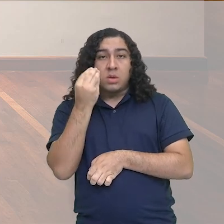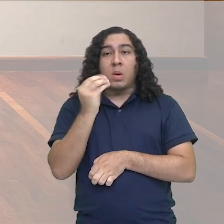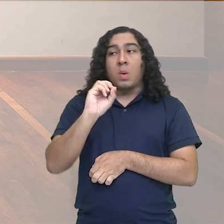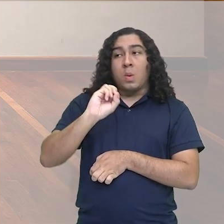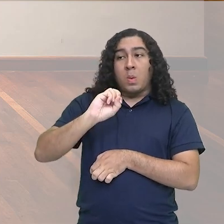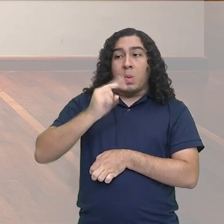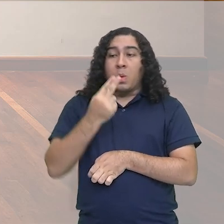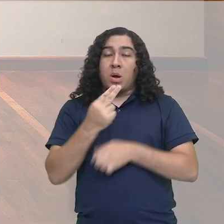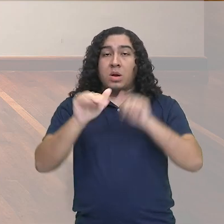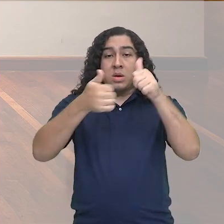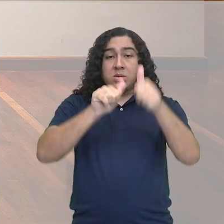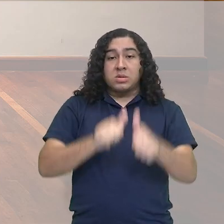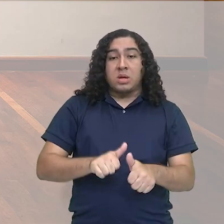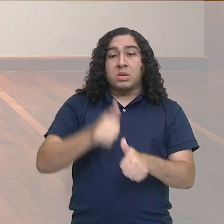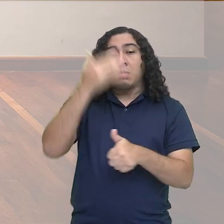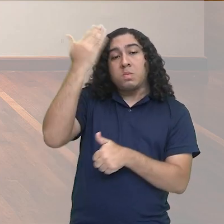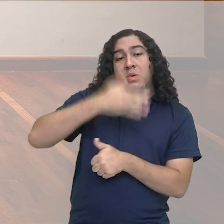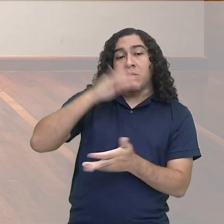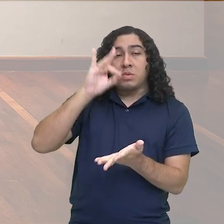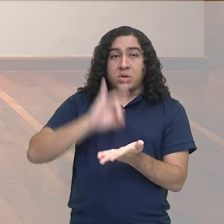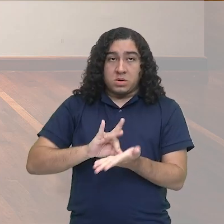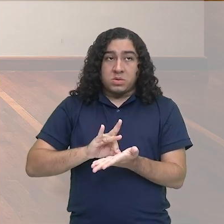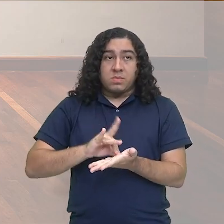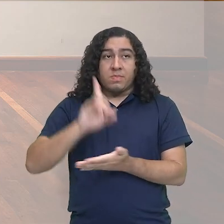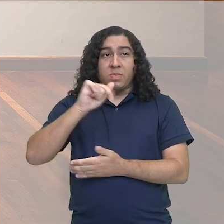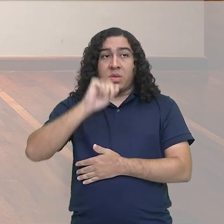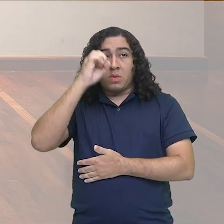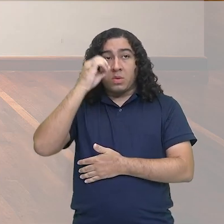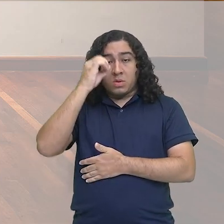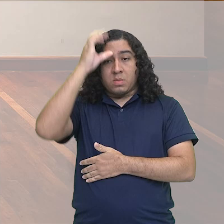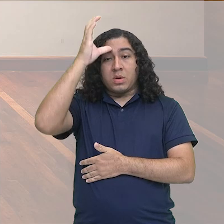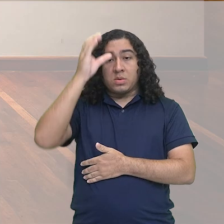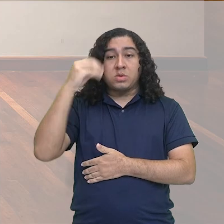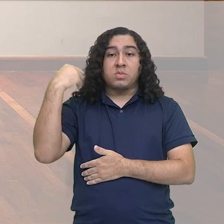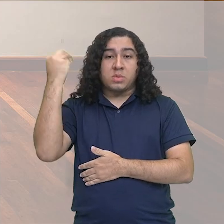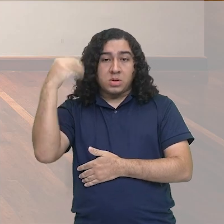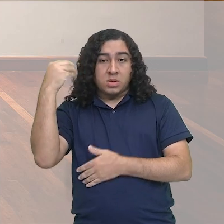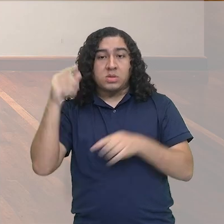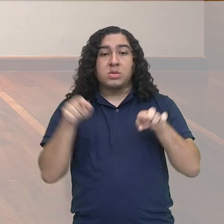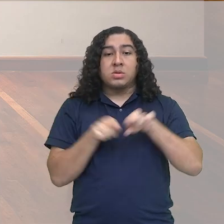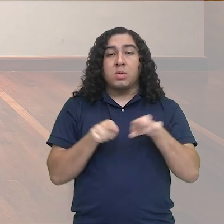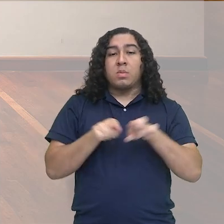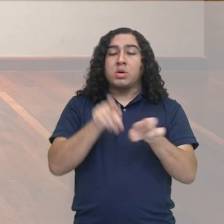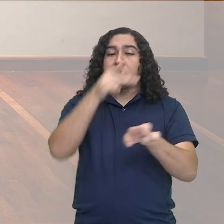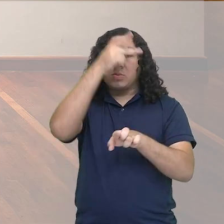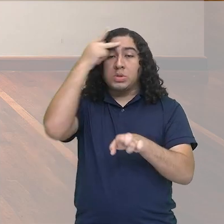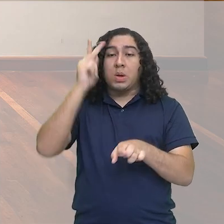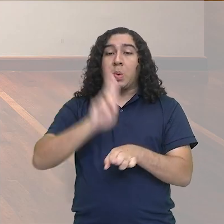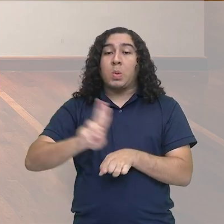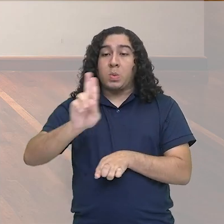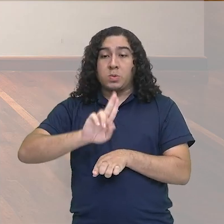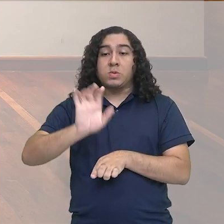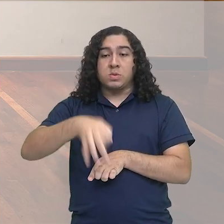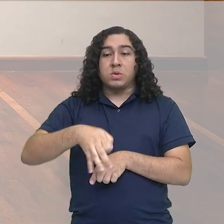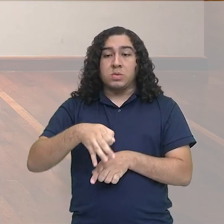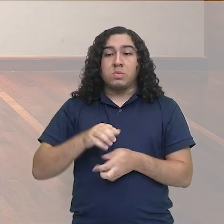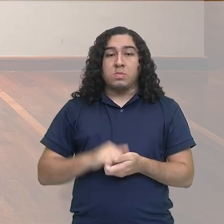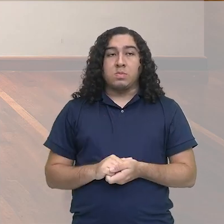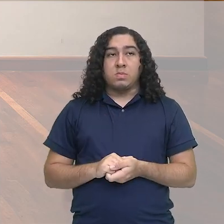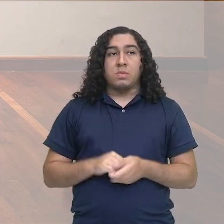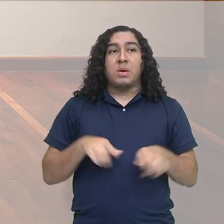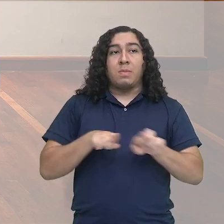em sua validade. Então, são conhecimentos, experiências, né, que as pessoas utilizam, mas que não